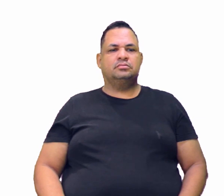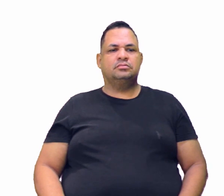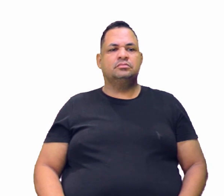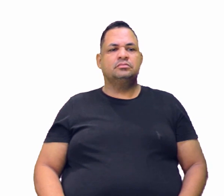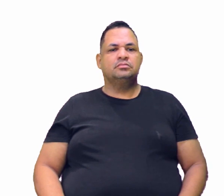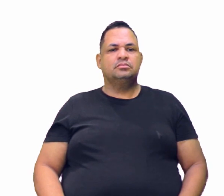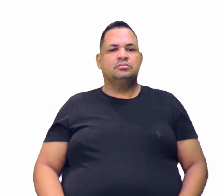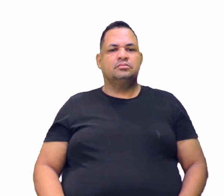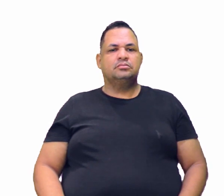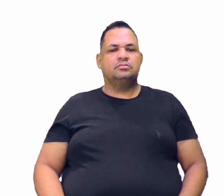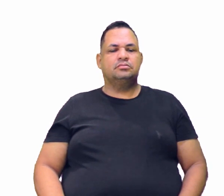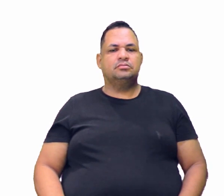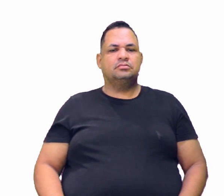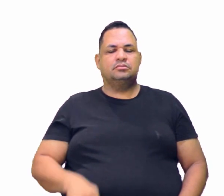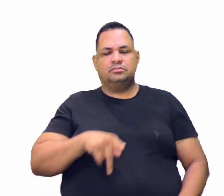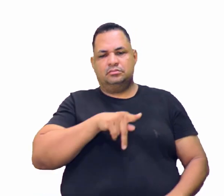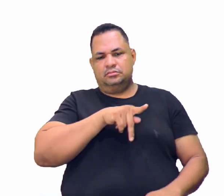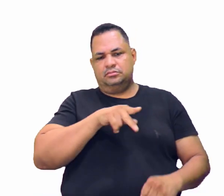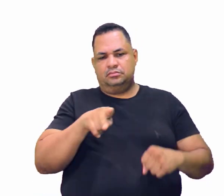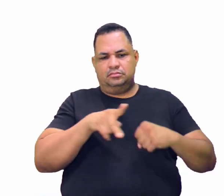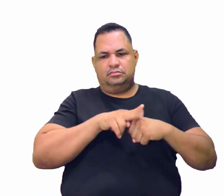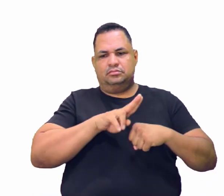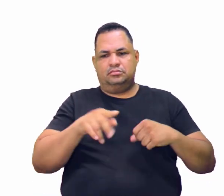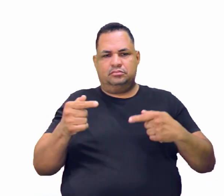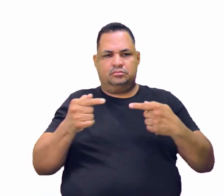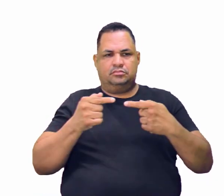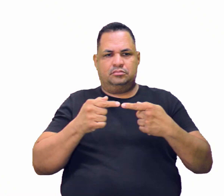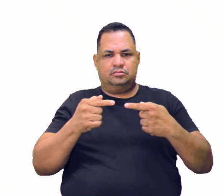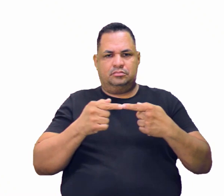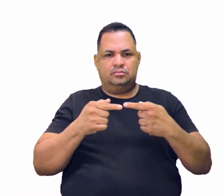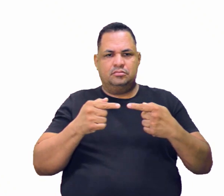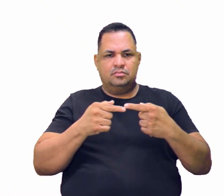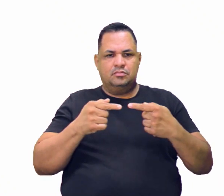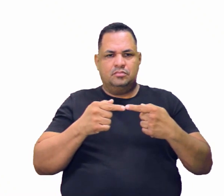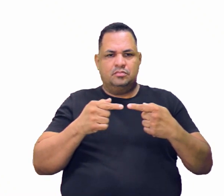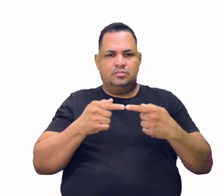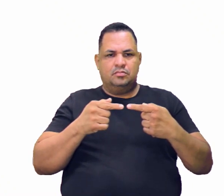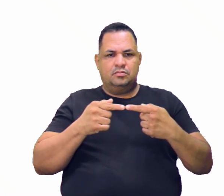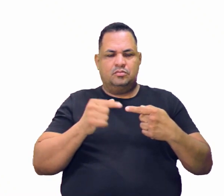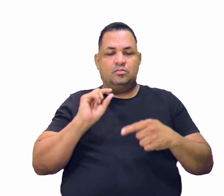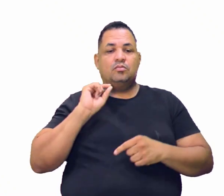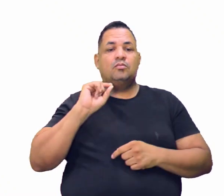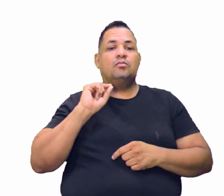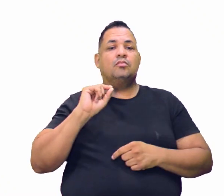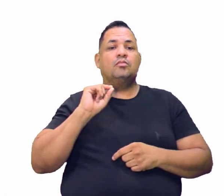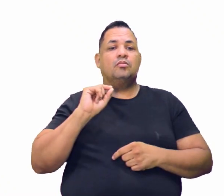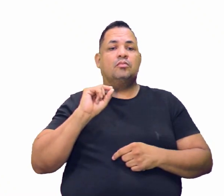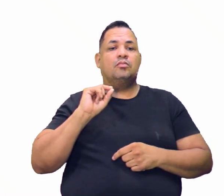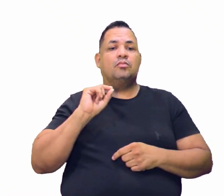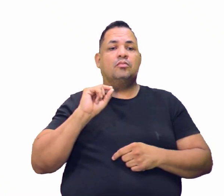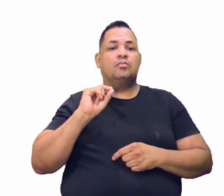obrigados. Tá certo? O pronome concordando com quem, amadinho?